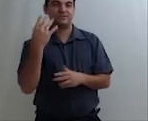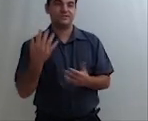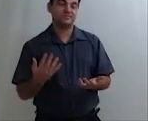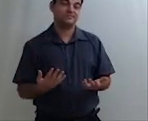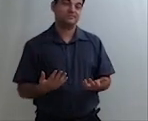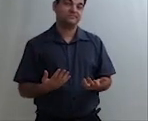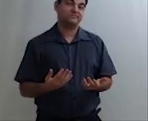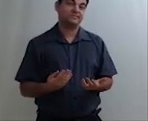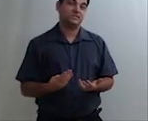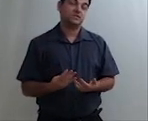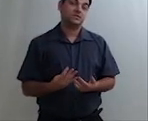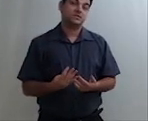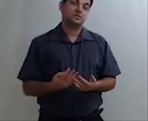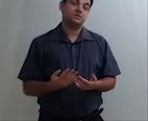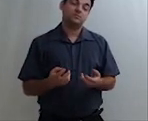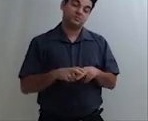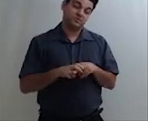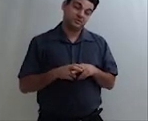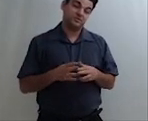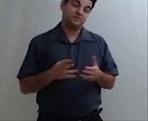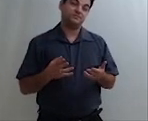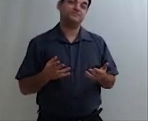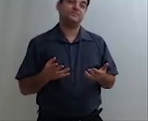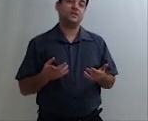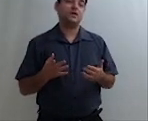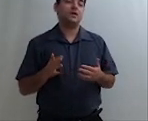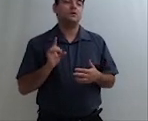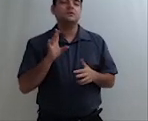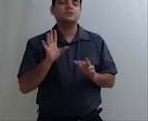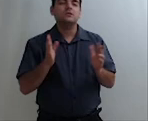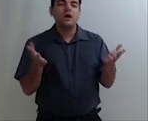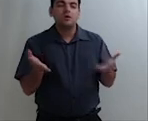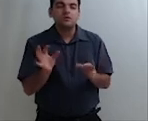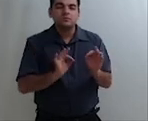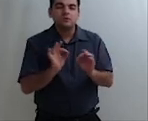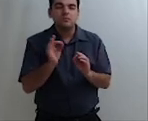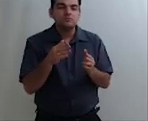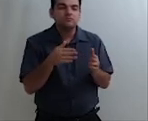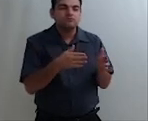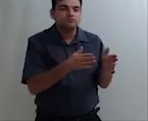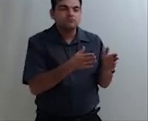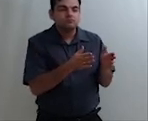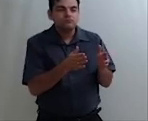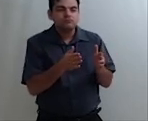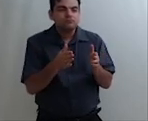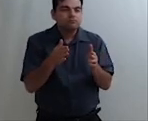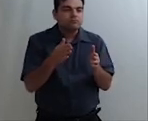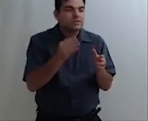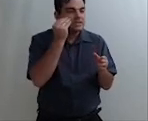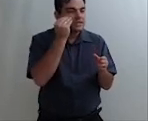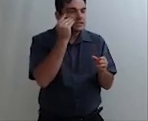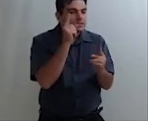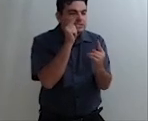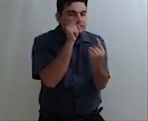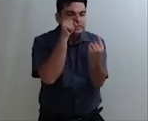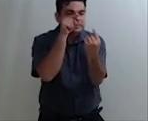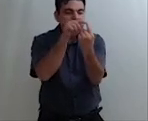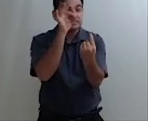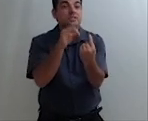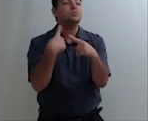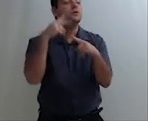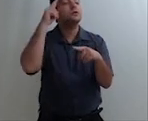creio que isso é uma correção de rumo né é uma correção de rumo de um equívoco histórico que a gente vem